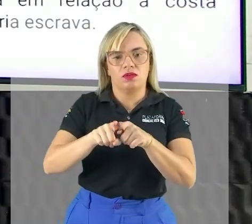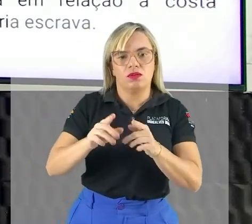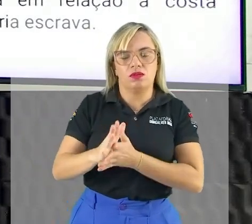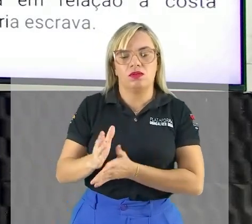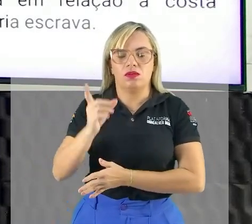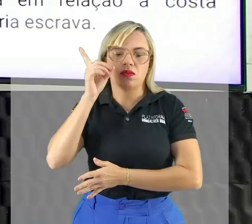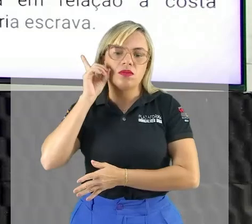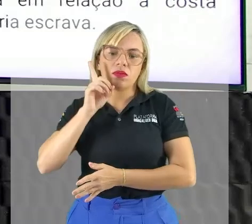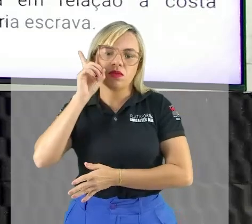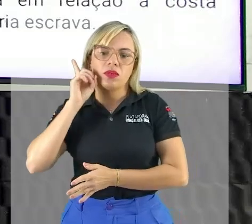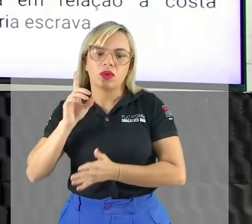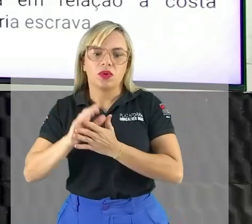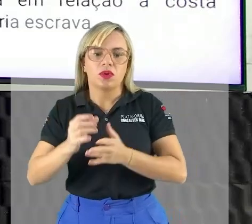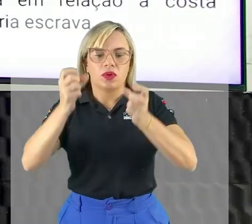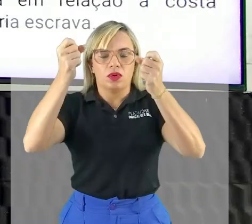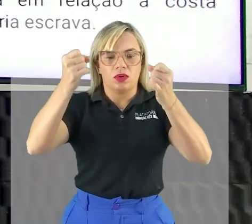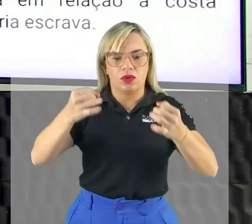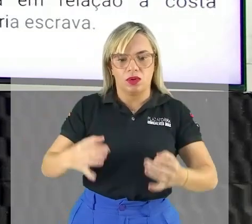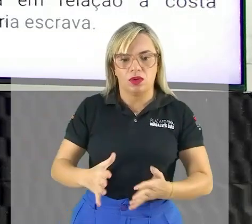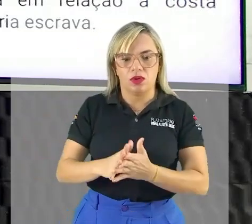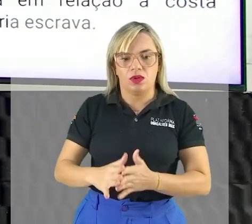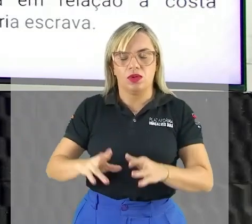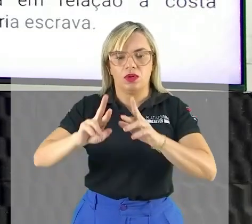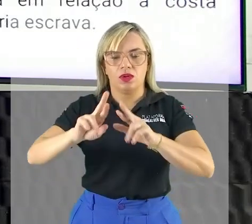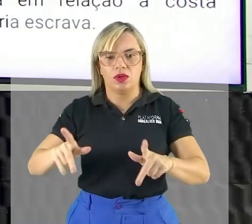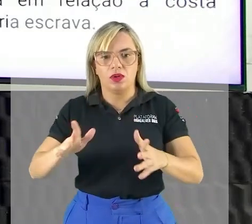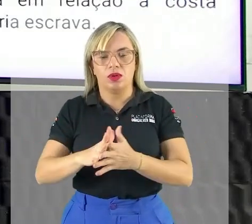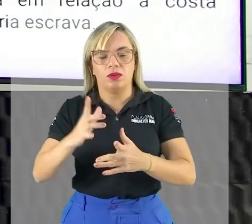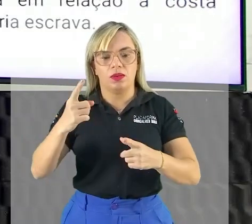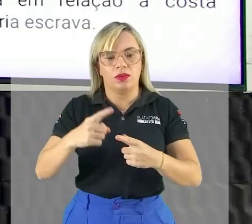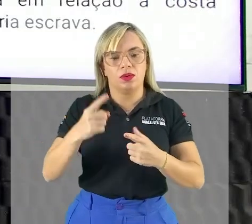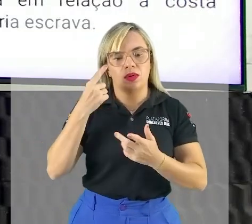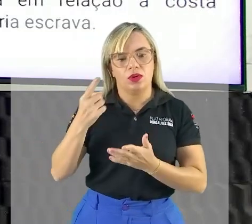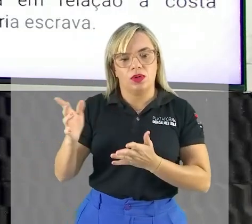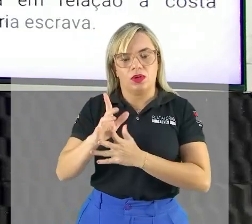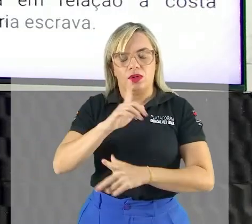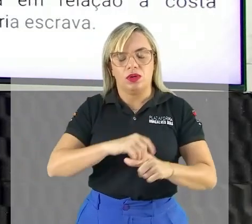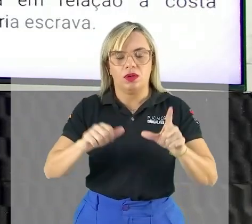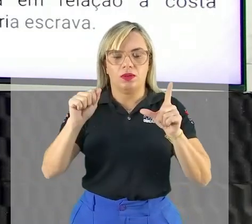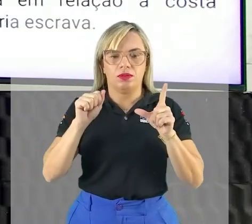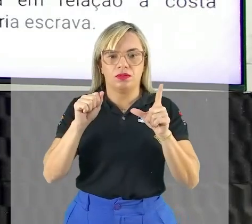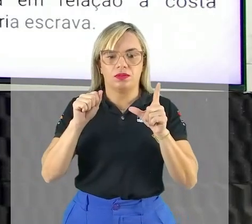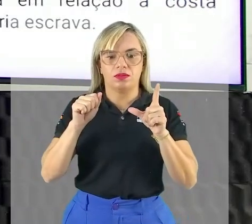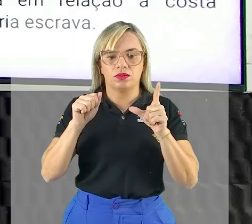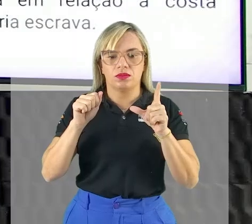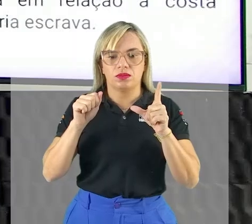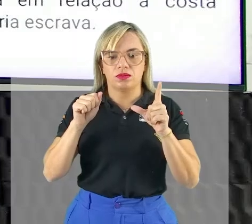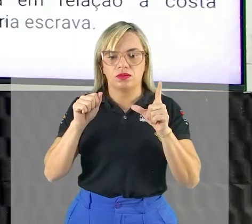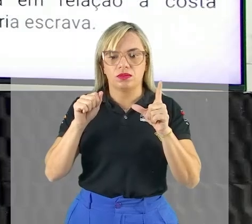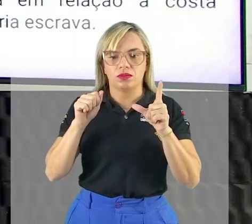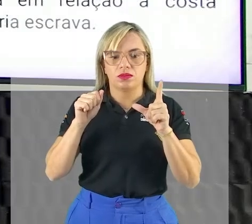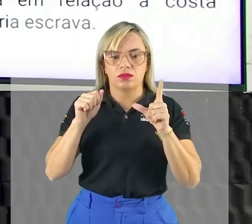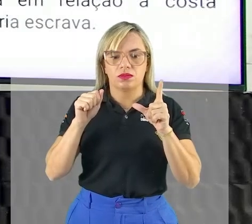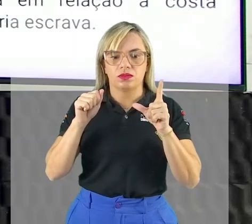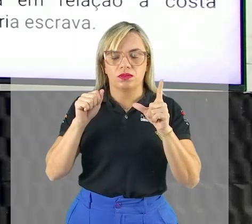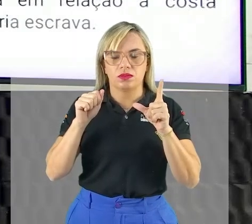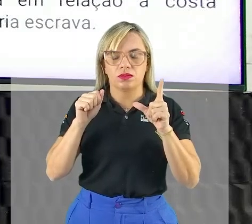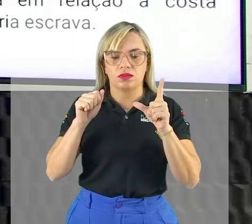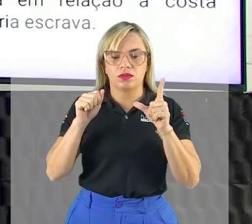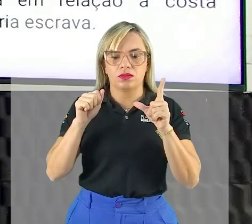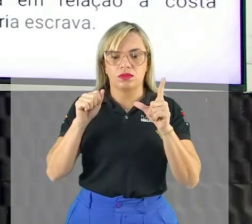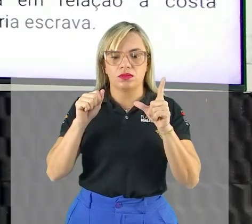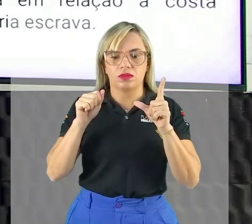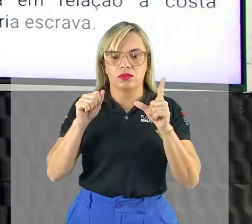Unidos uma das explicações para esta diferença é que ah no Brasil o tráfico negreiro foi facilitado pela